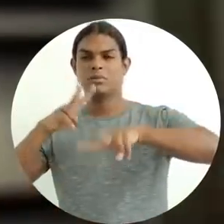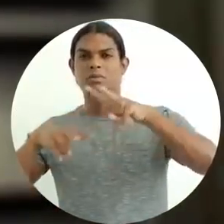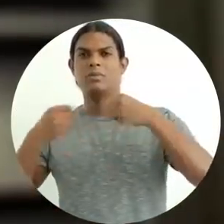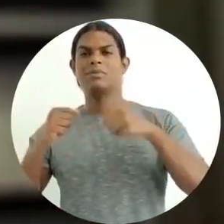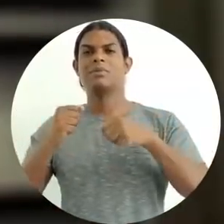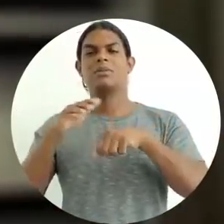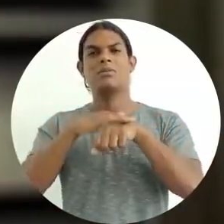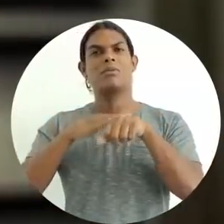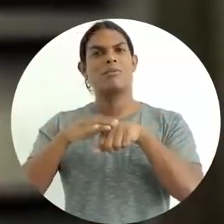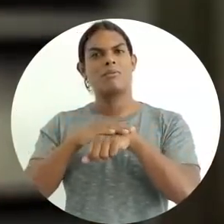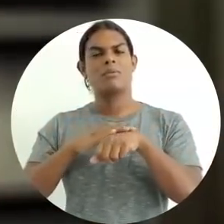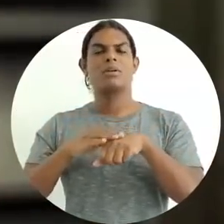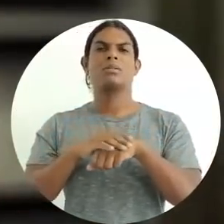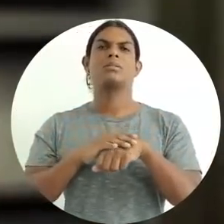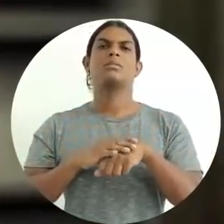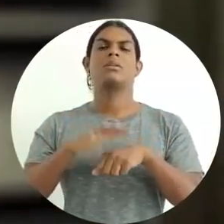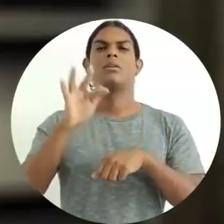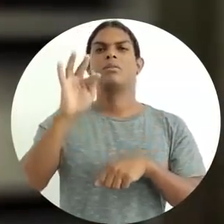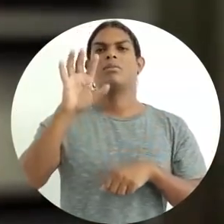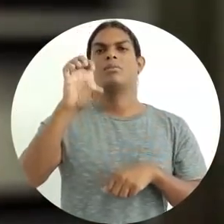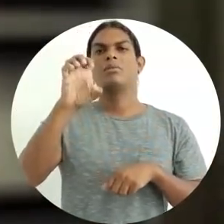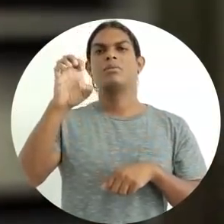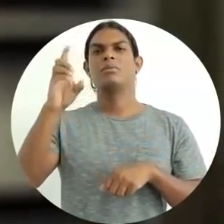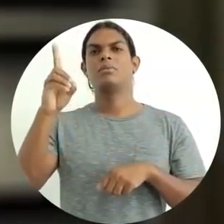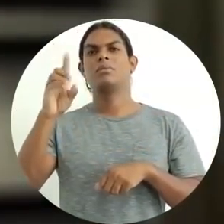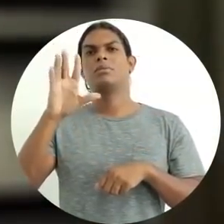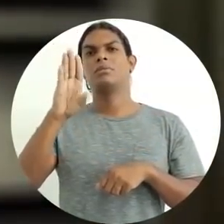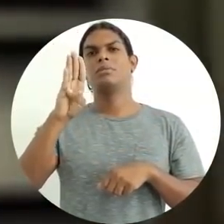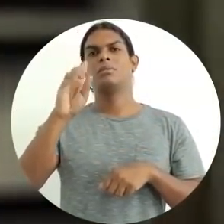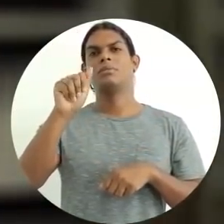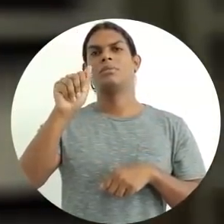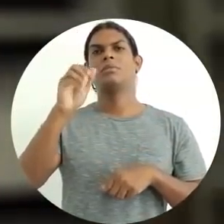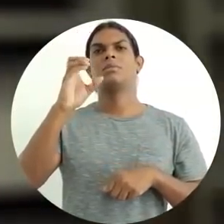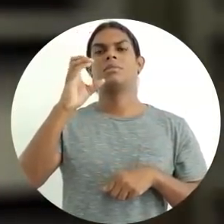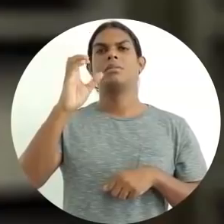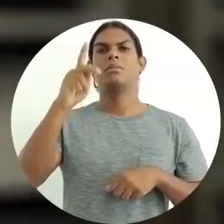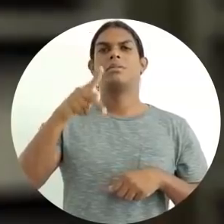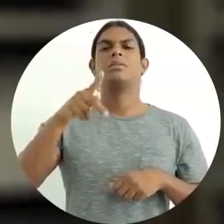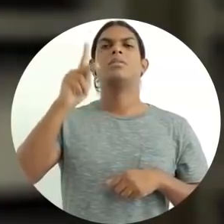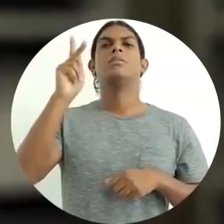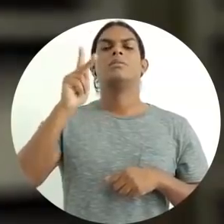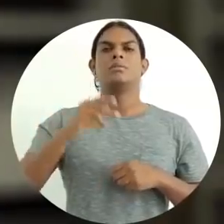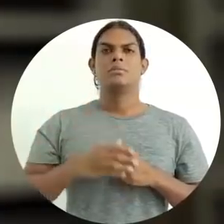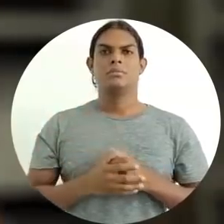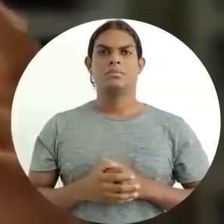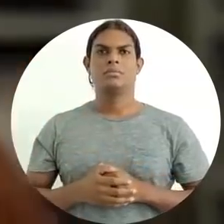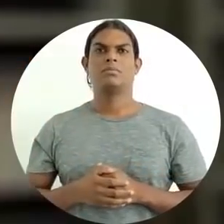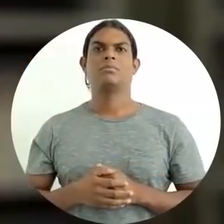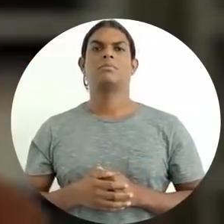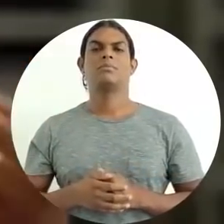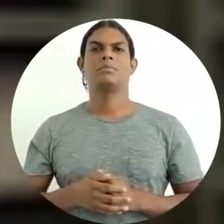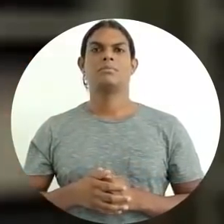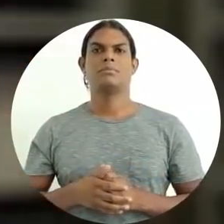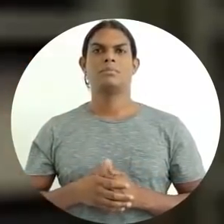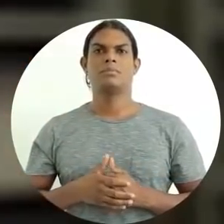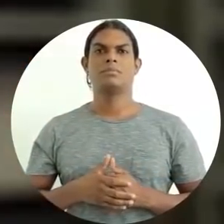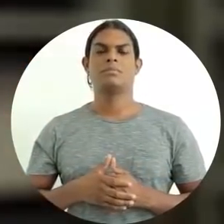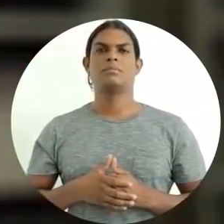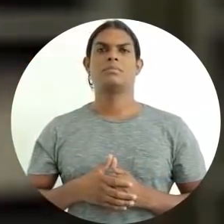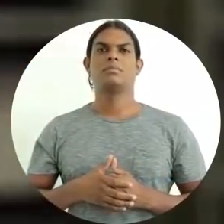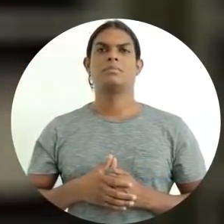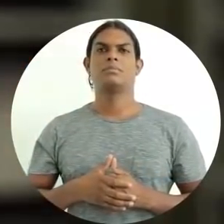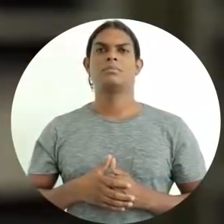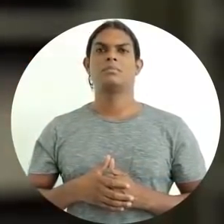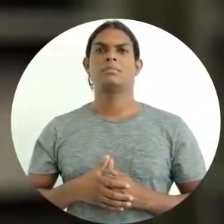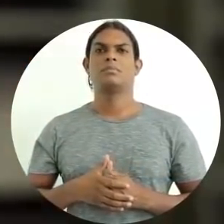para dar o feedback, para ter um processo, estabelecer um processo de comunicação eficaz e que dê